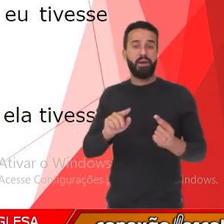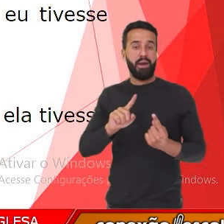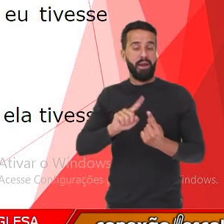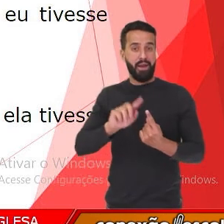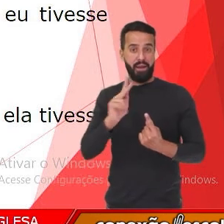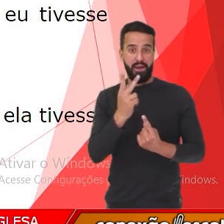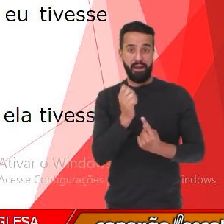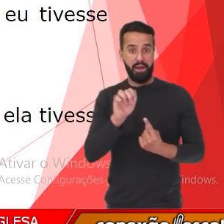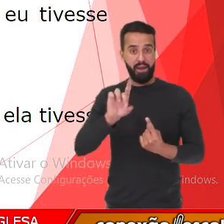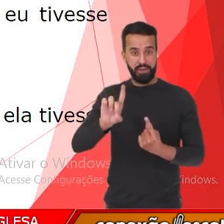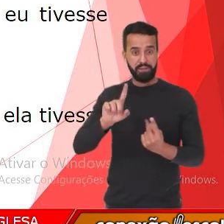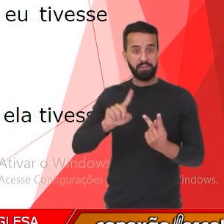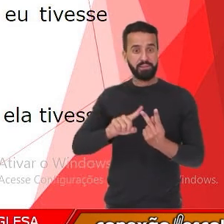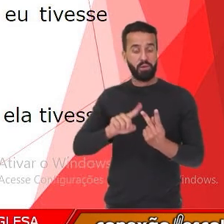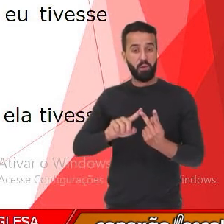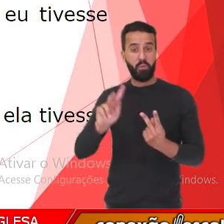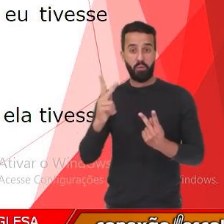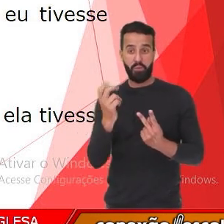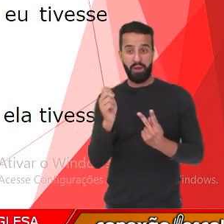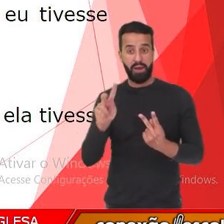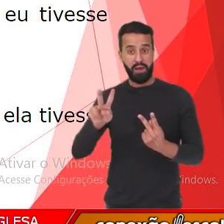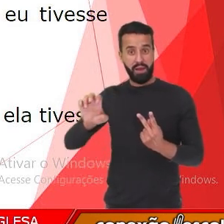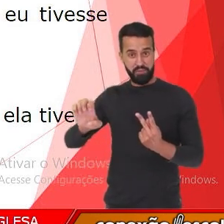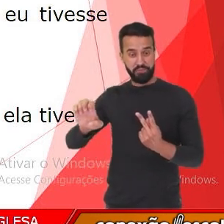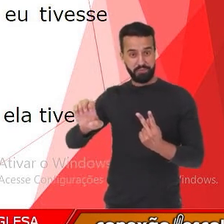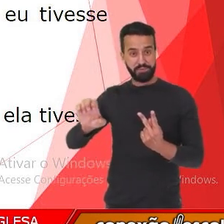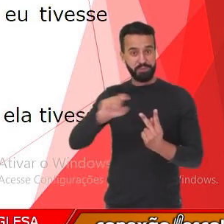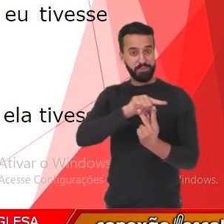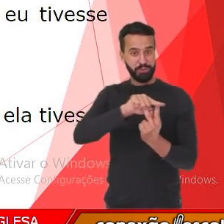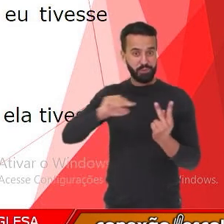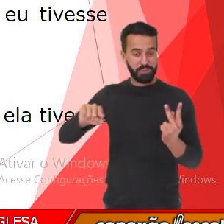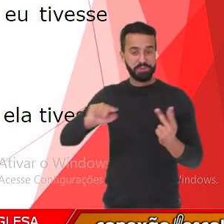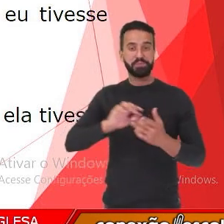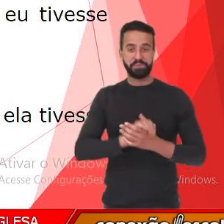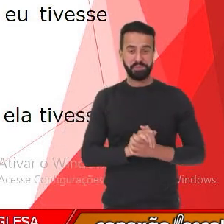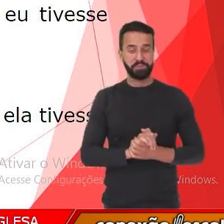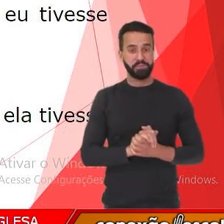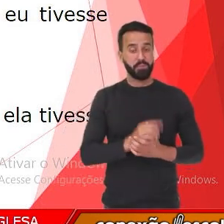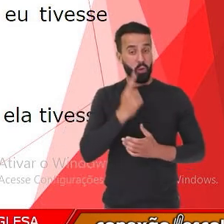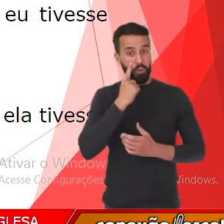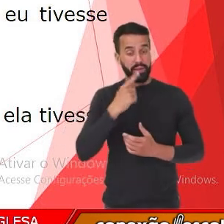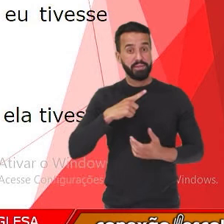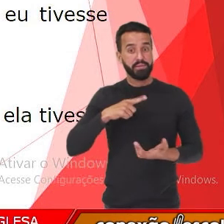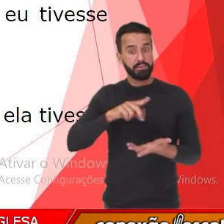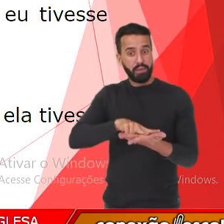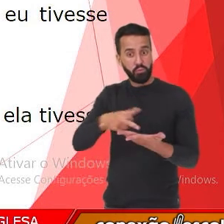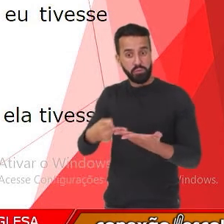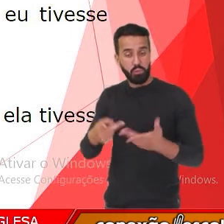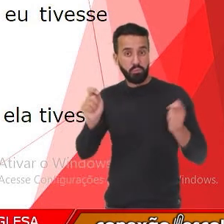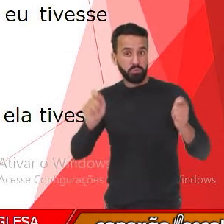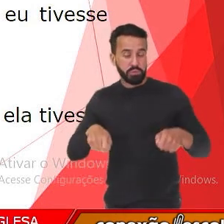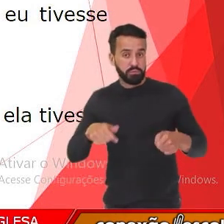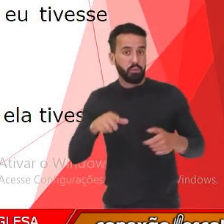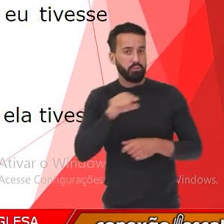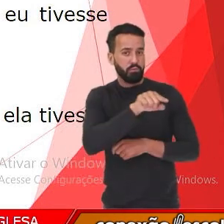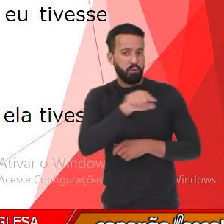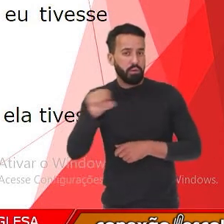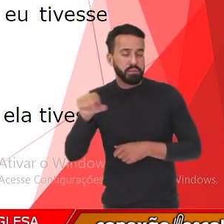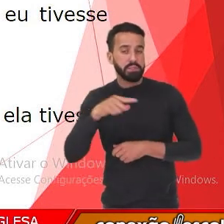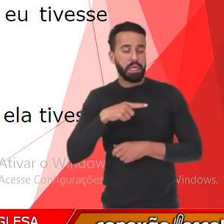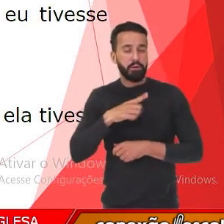ou have, né? E aí eu coloquei a tradução também para te ajudar a pensar se